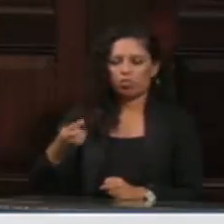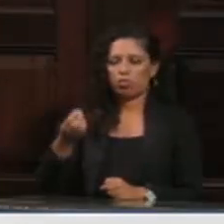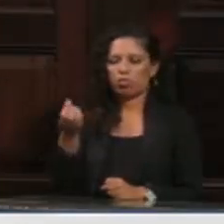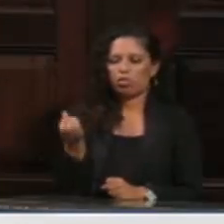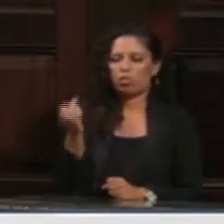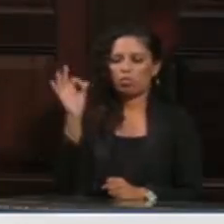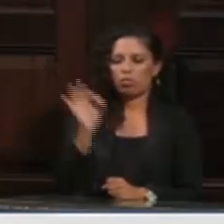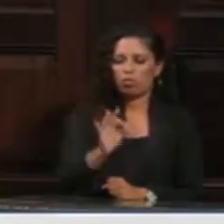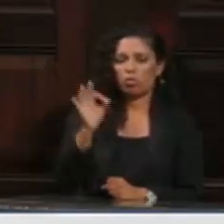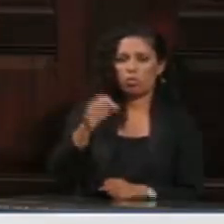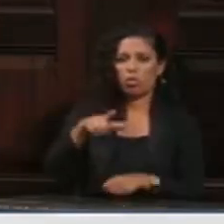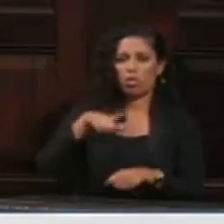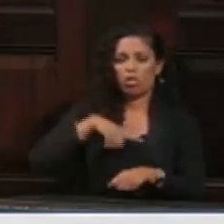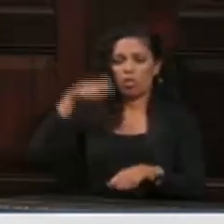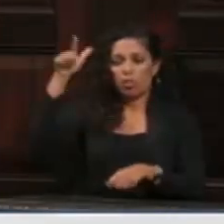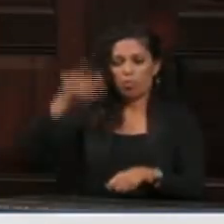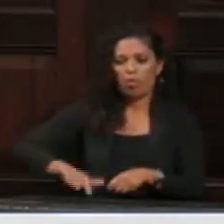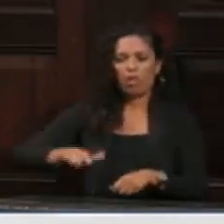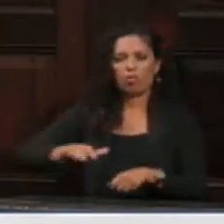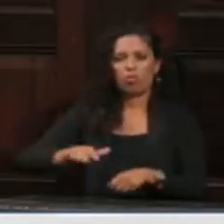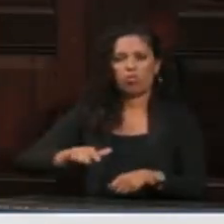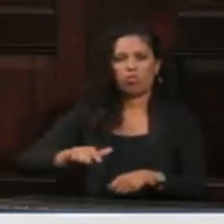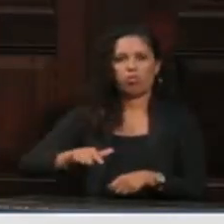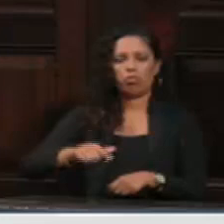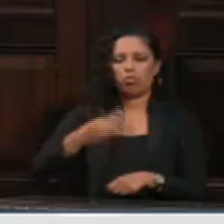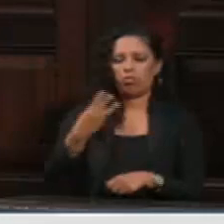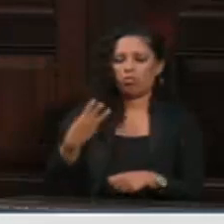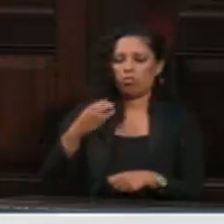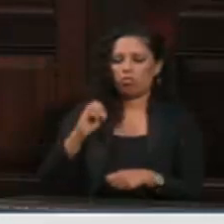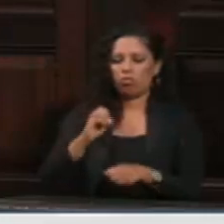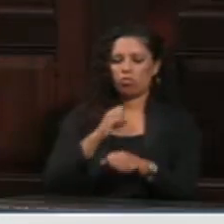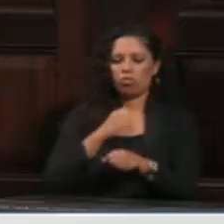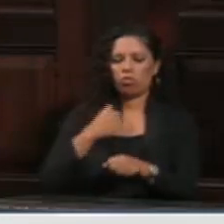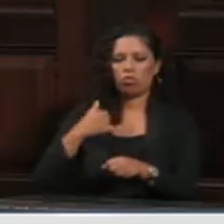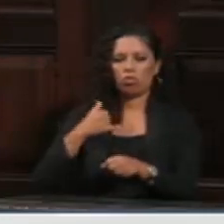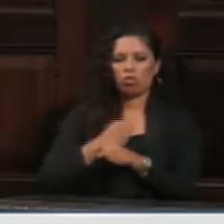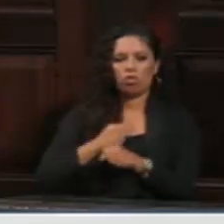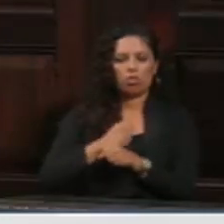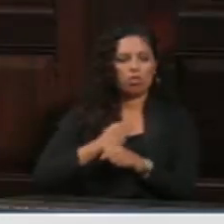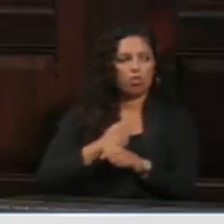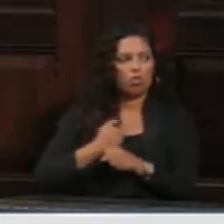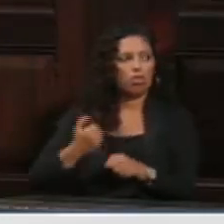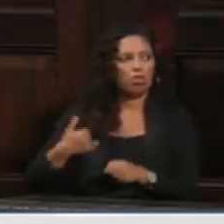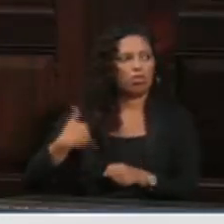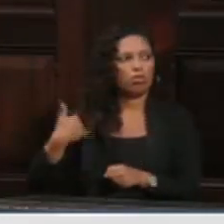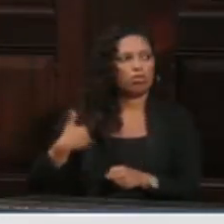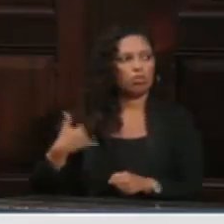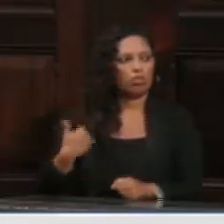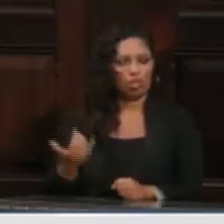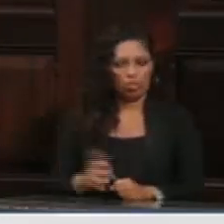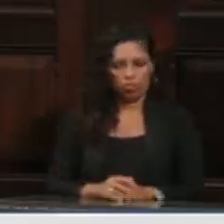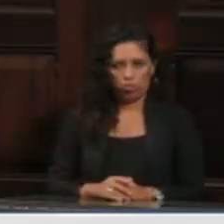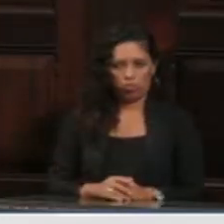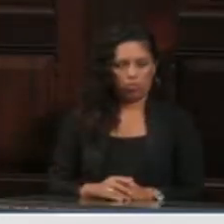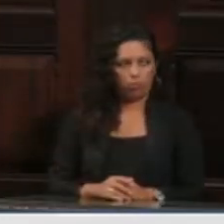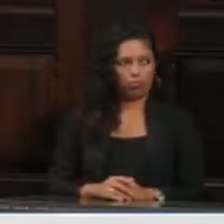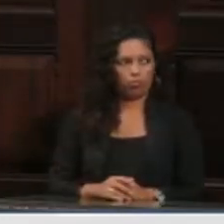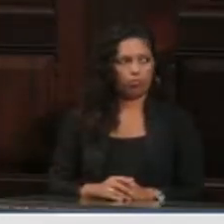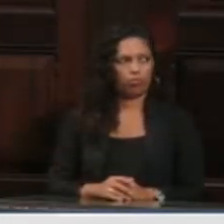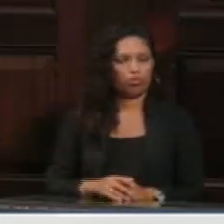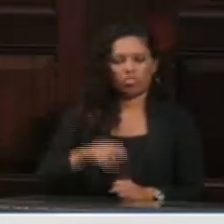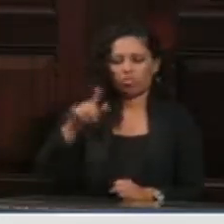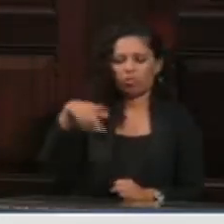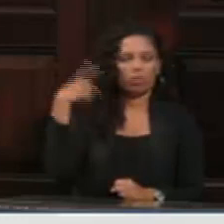seja, esses 600 mil usuários, dentre eles a nobre deputada Lucinha, parte, e o